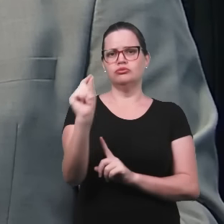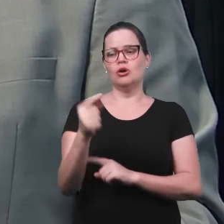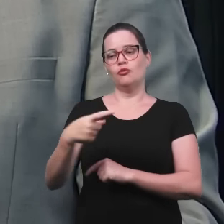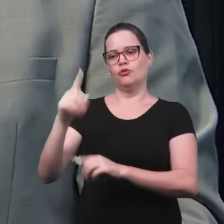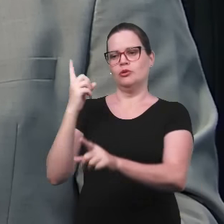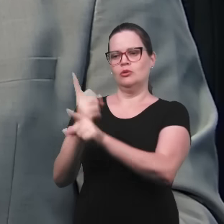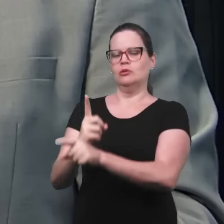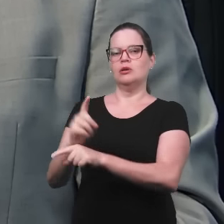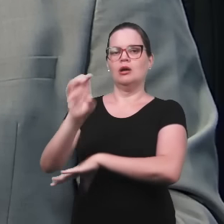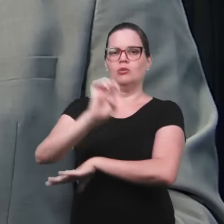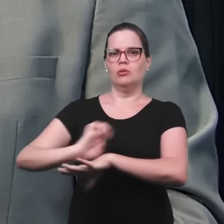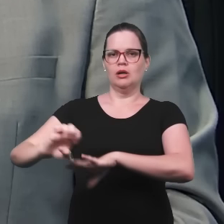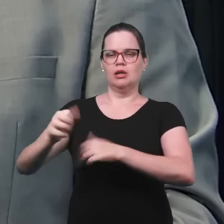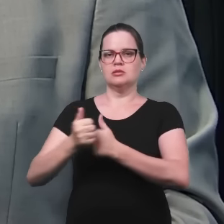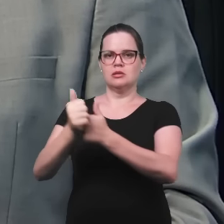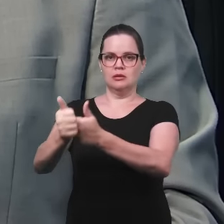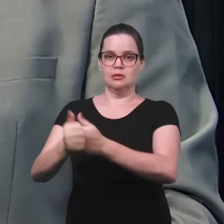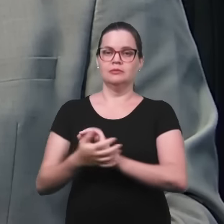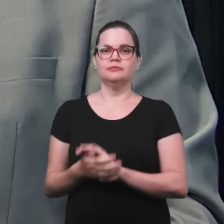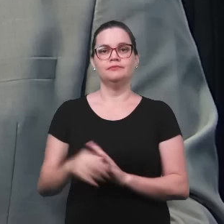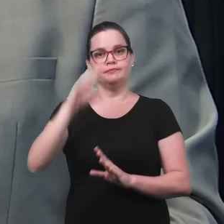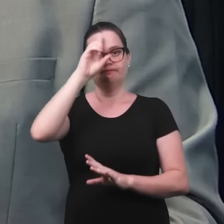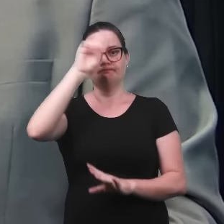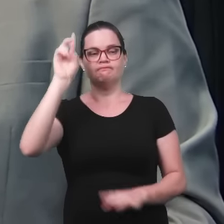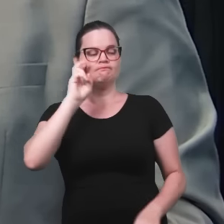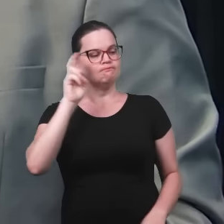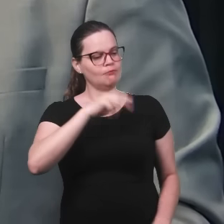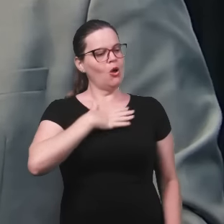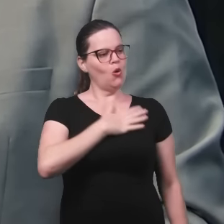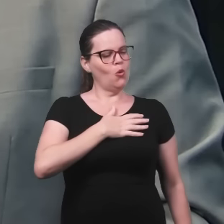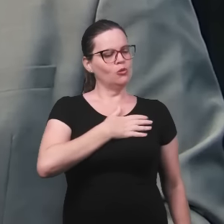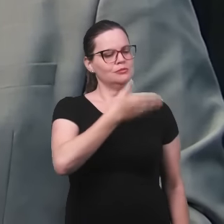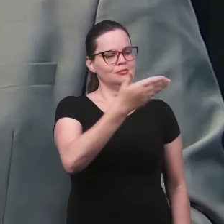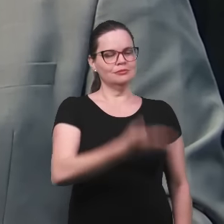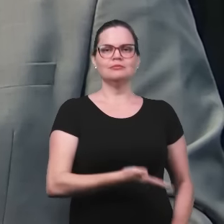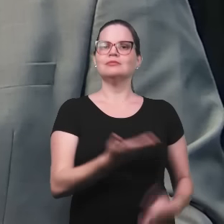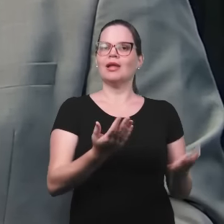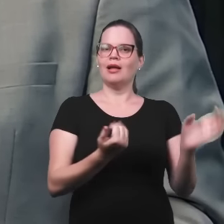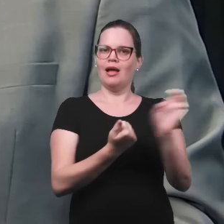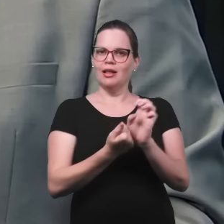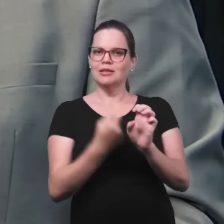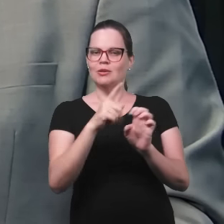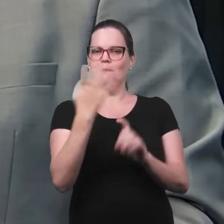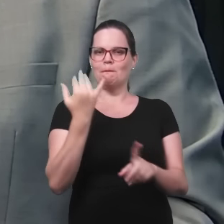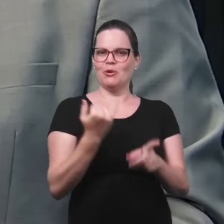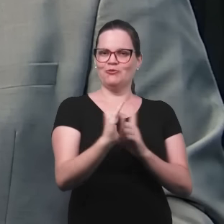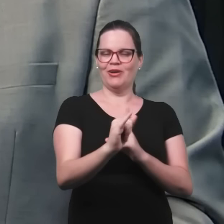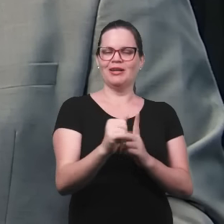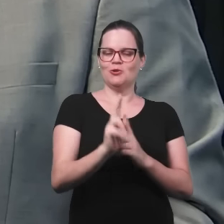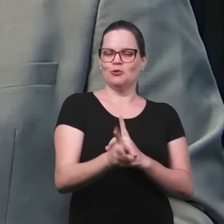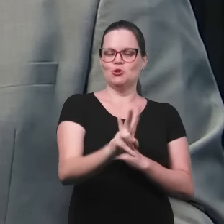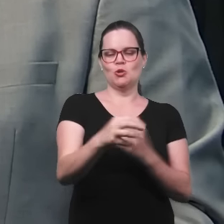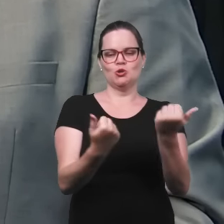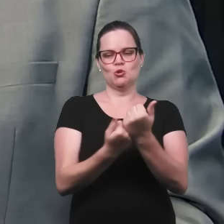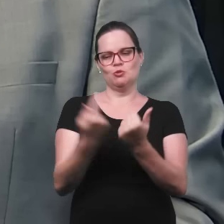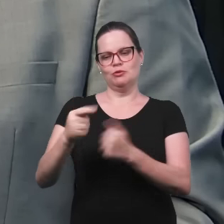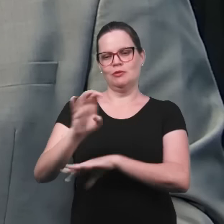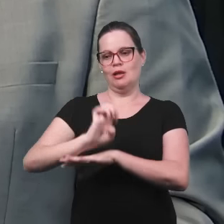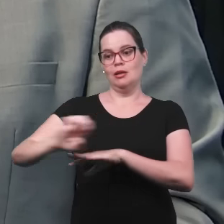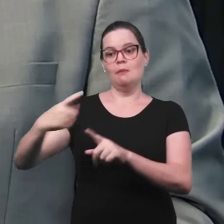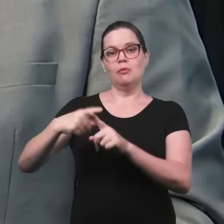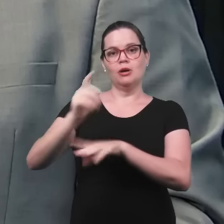Senhor, que o confirmou como profeta, e quando Elias foi arrebatado, porque Elias foi um profeta